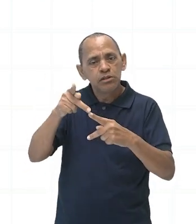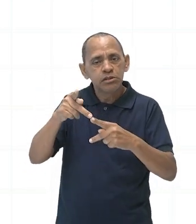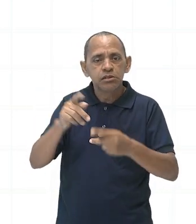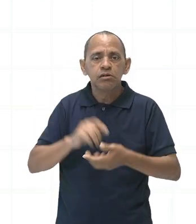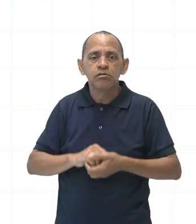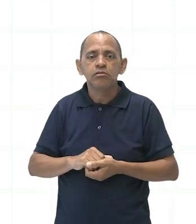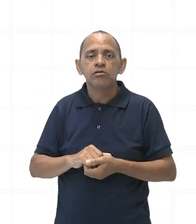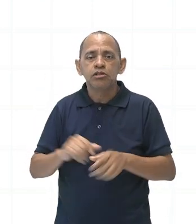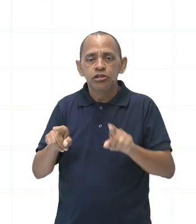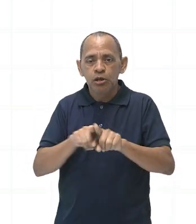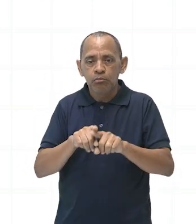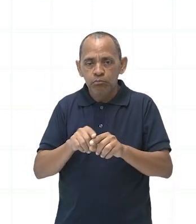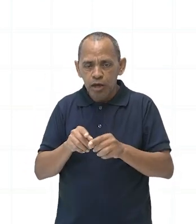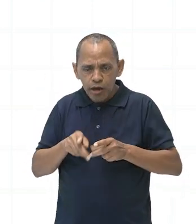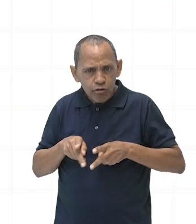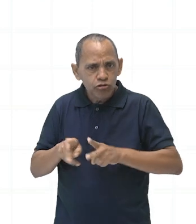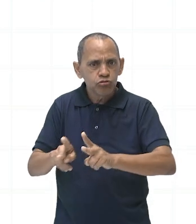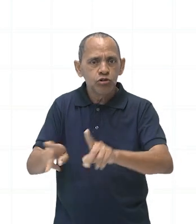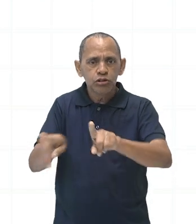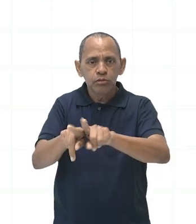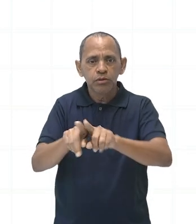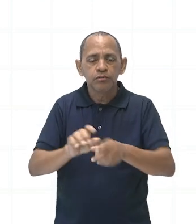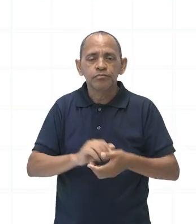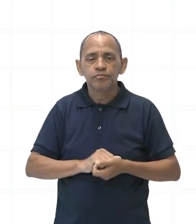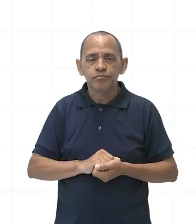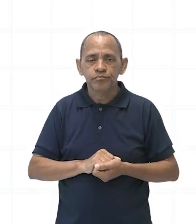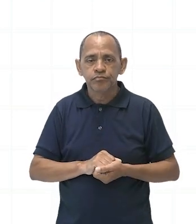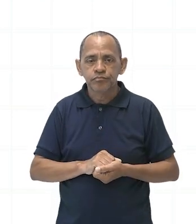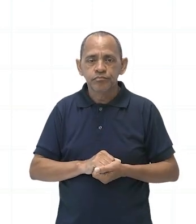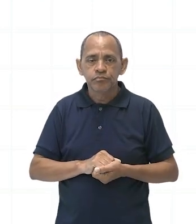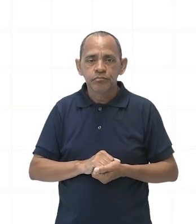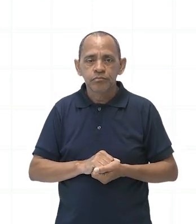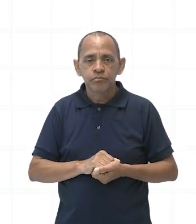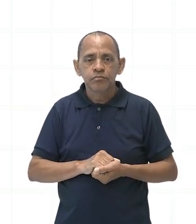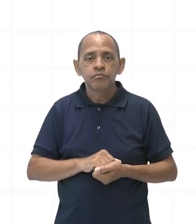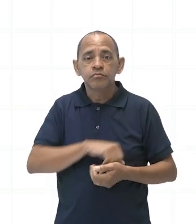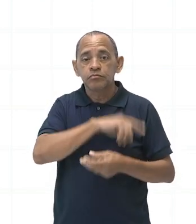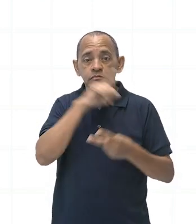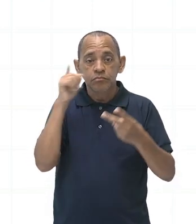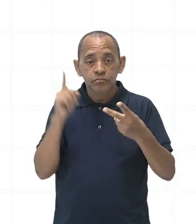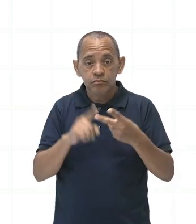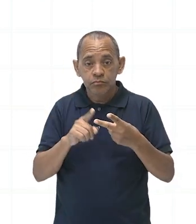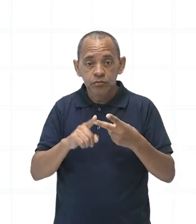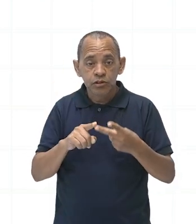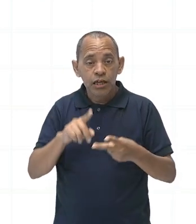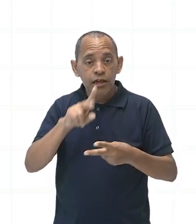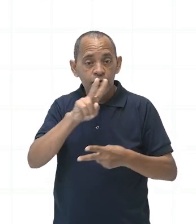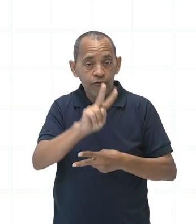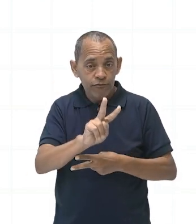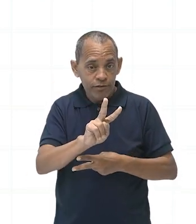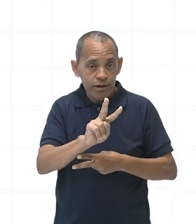Verbo intransitivo, acabou a história, tá bom? Aí, eu tenho os verbos